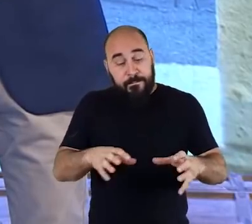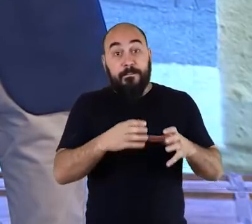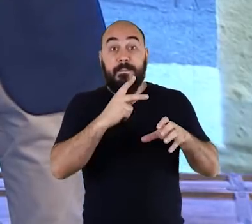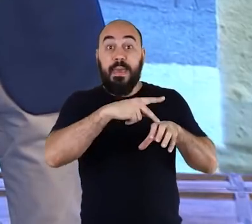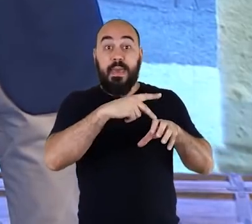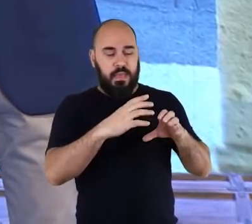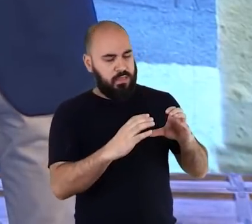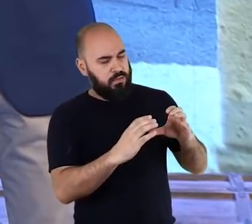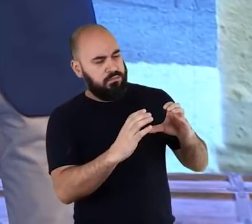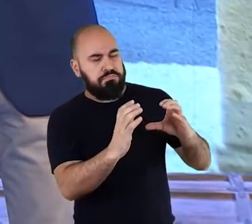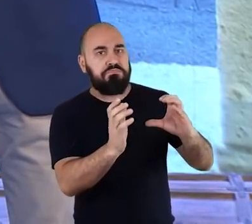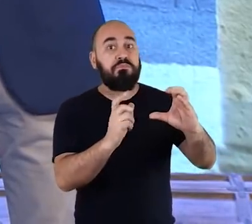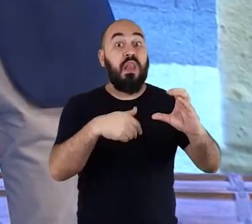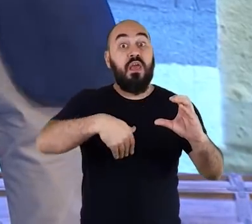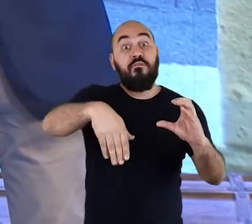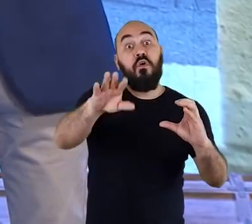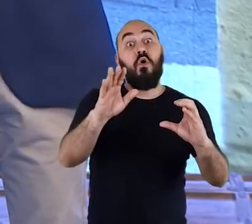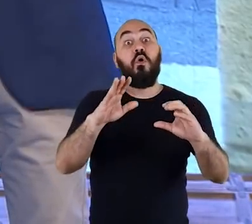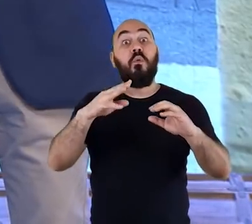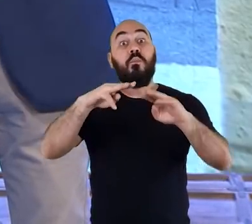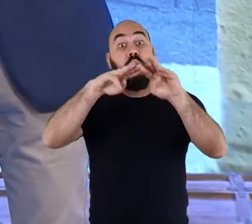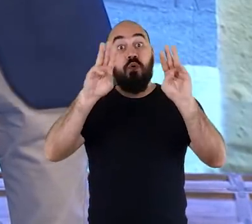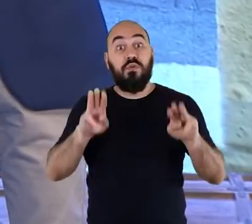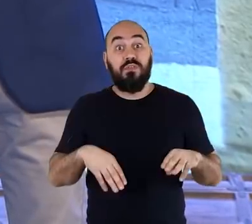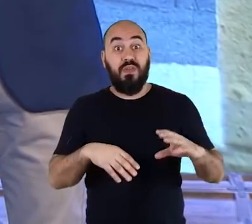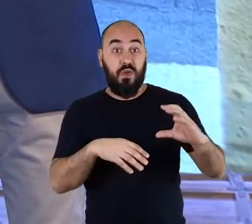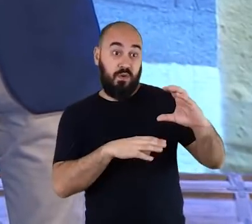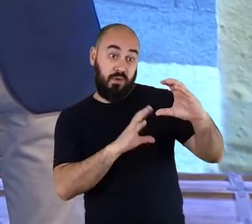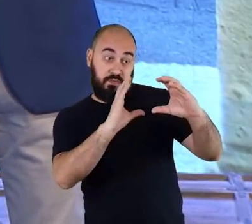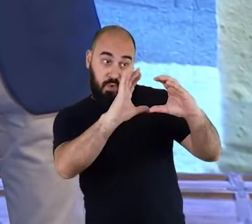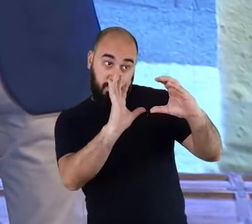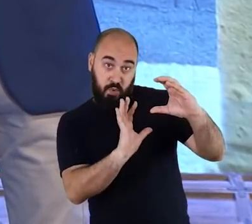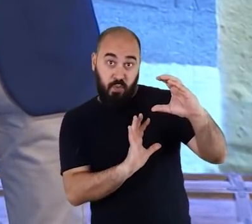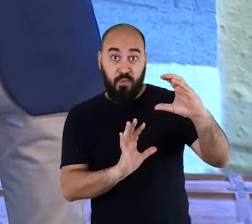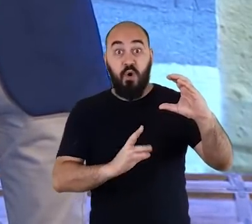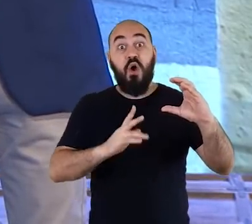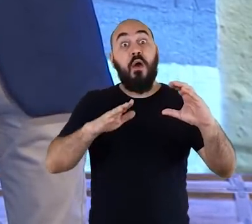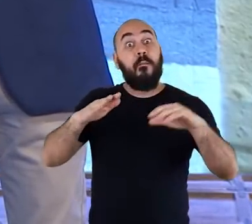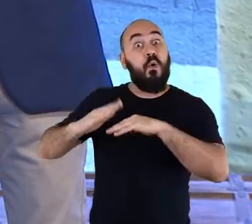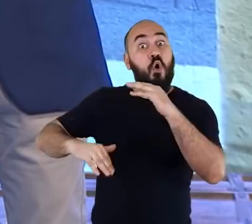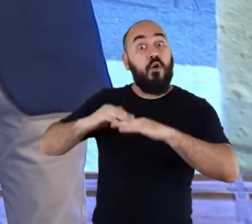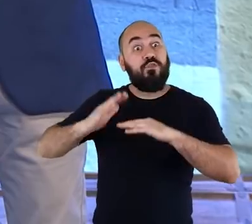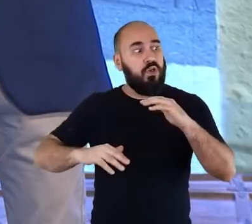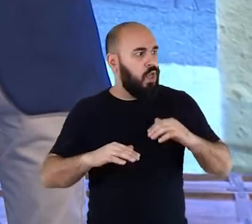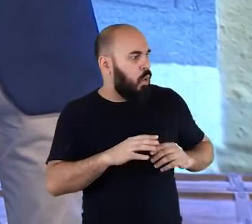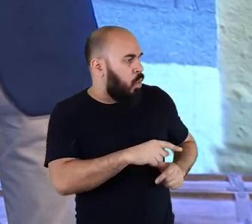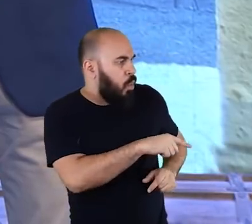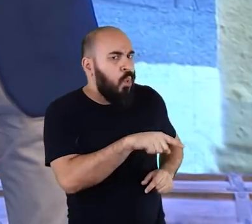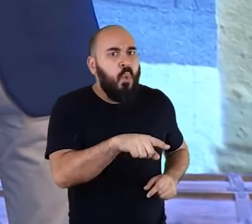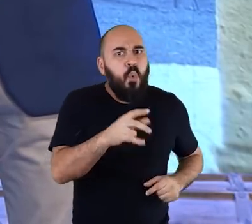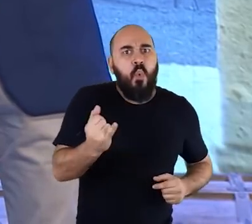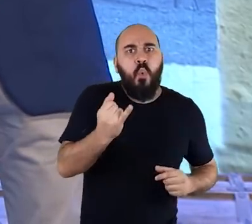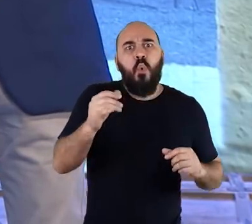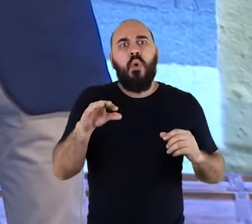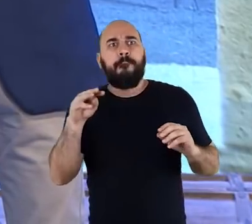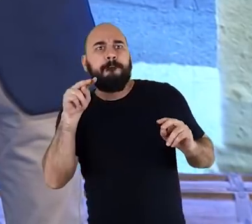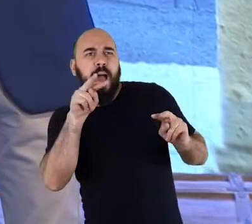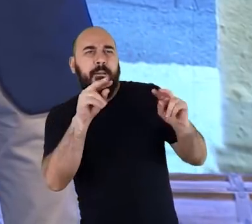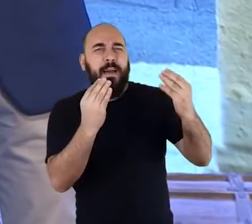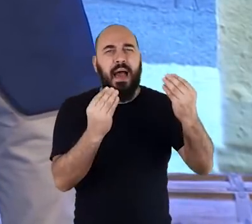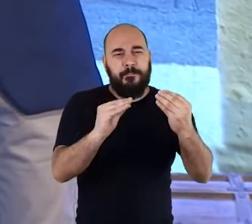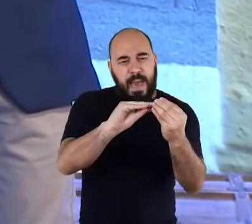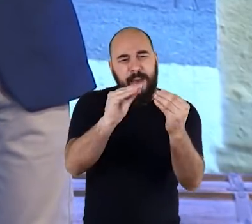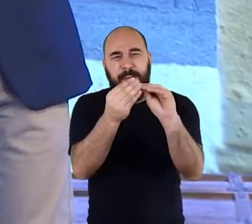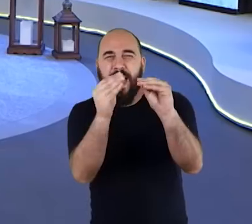reconstituída por artistas, remontada e está lá na Europa, na França, em exposição permanente até